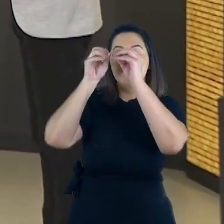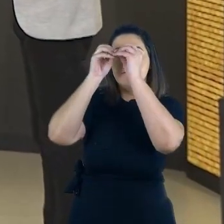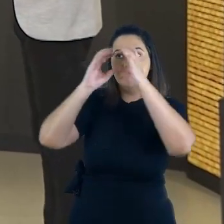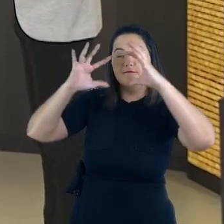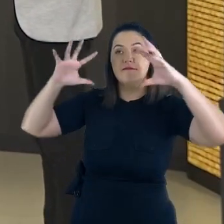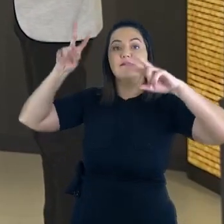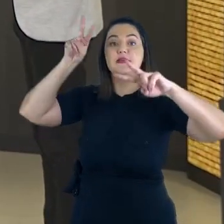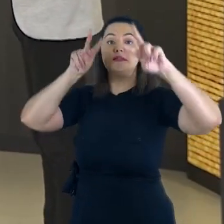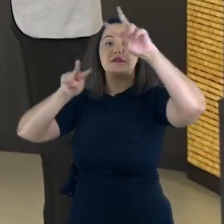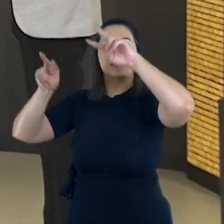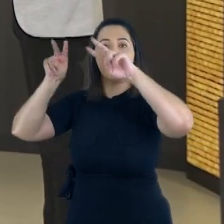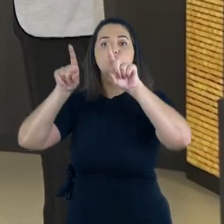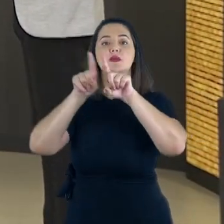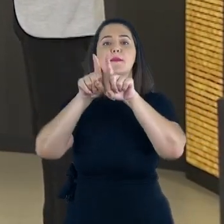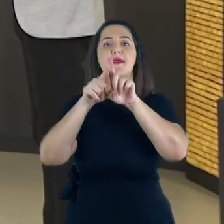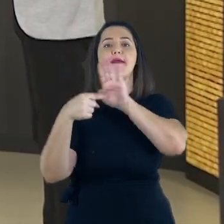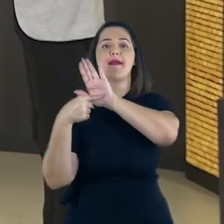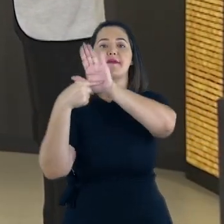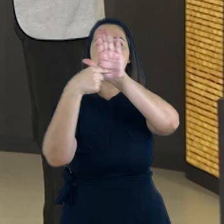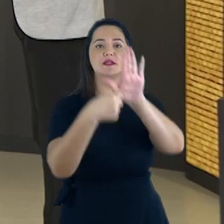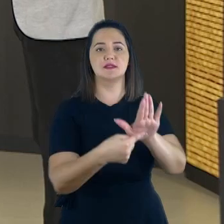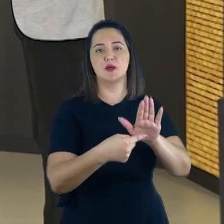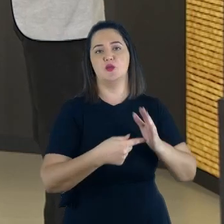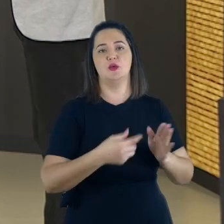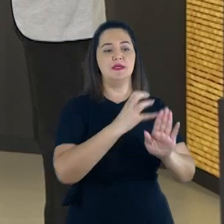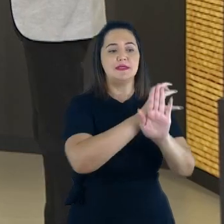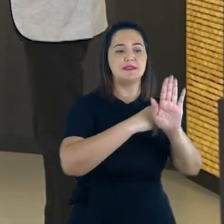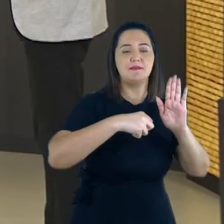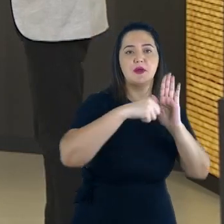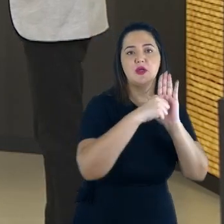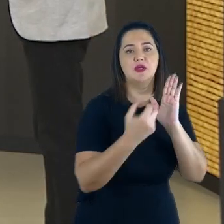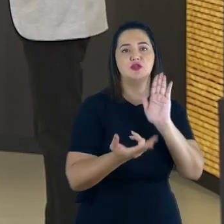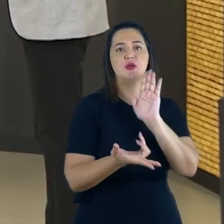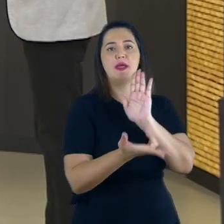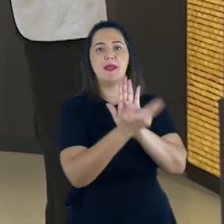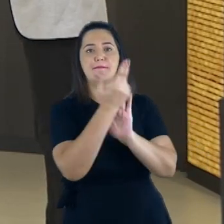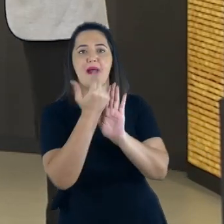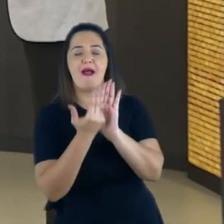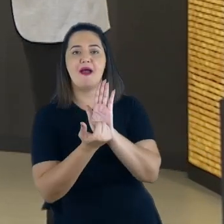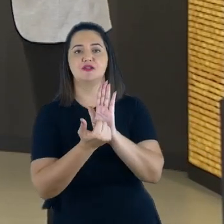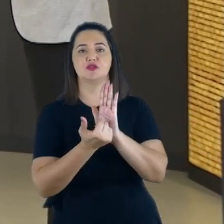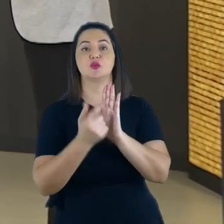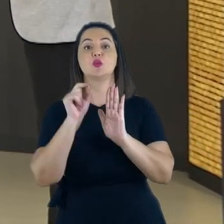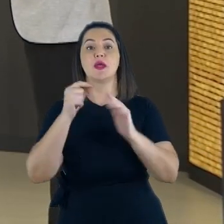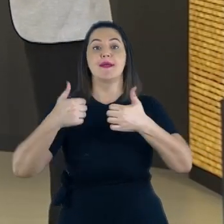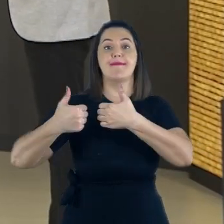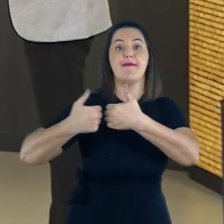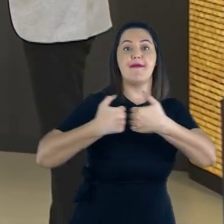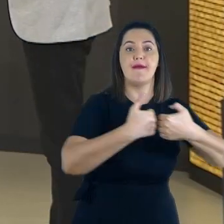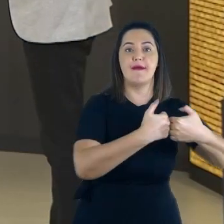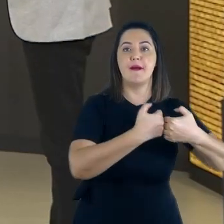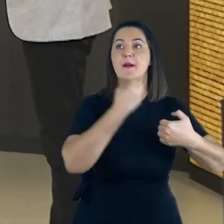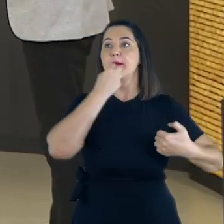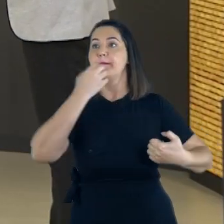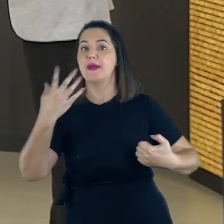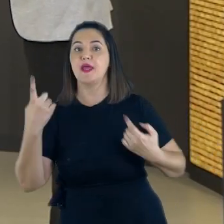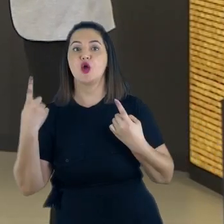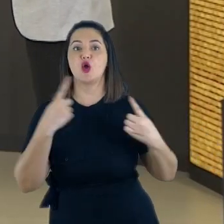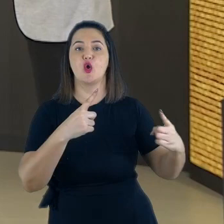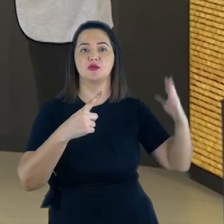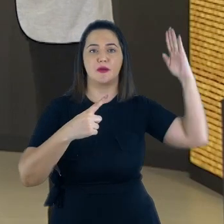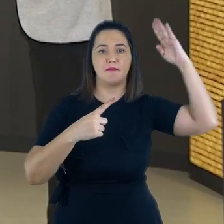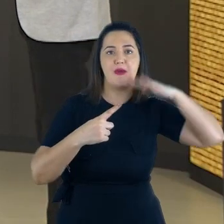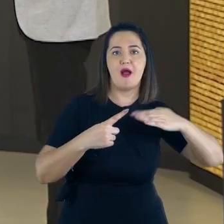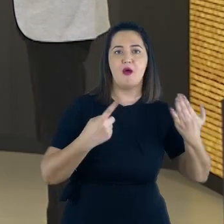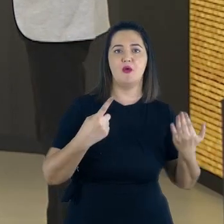revelações, simbolismo e imagens, dualismo cósmico, o bem contra o mal, a luz contra as trevas. Os escritos